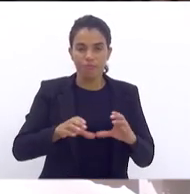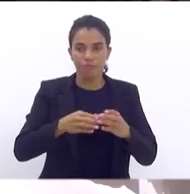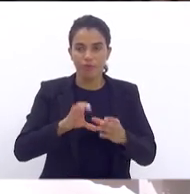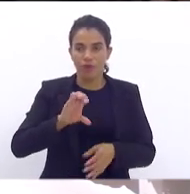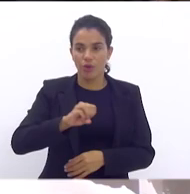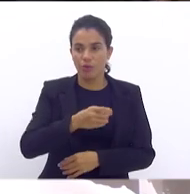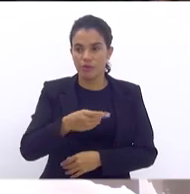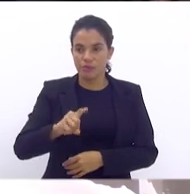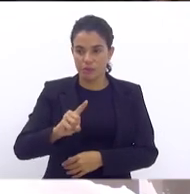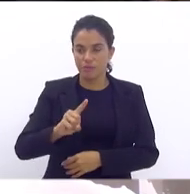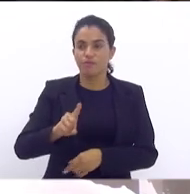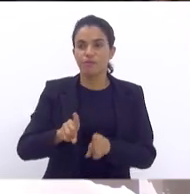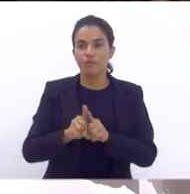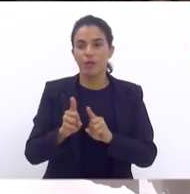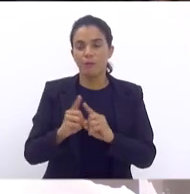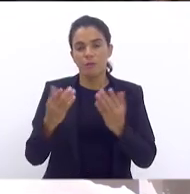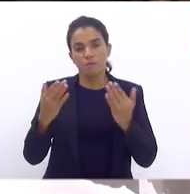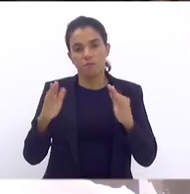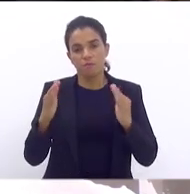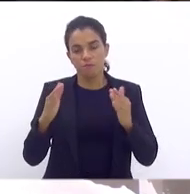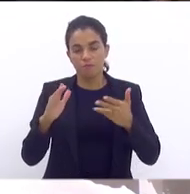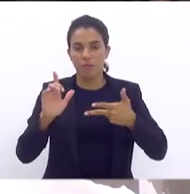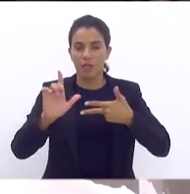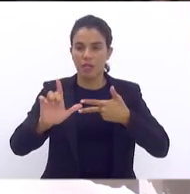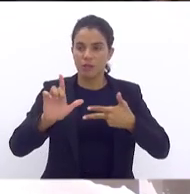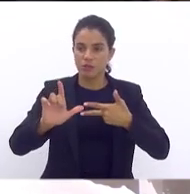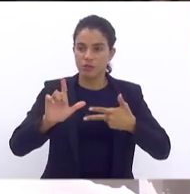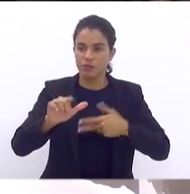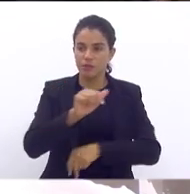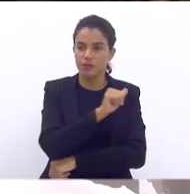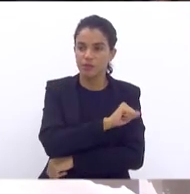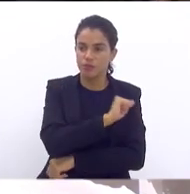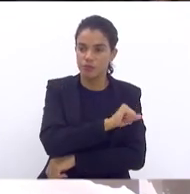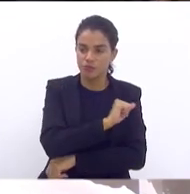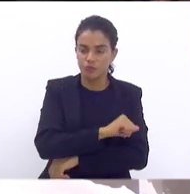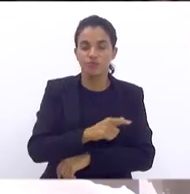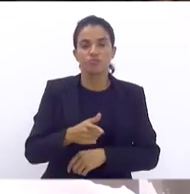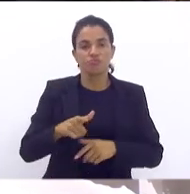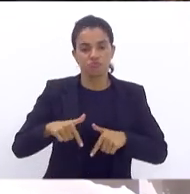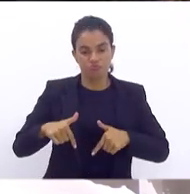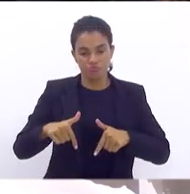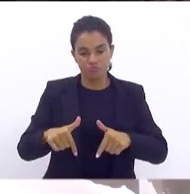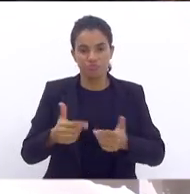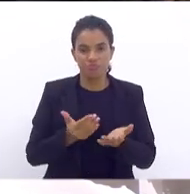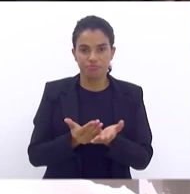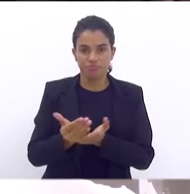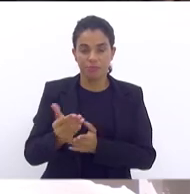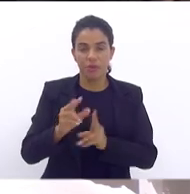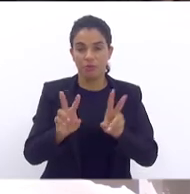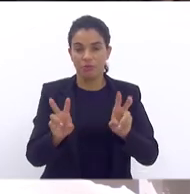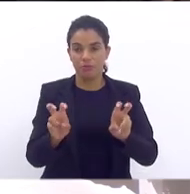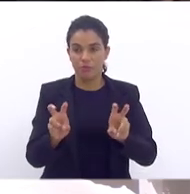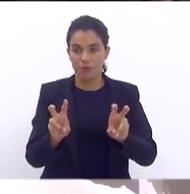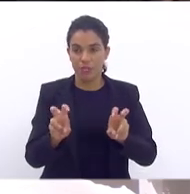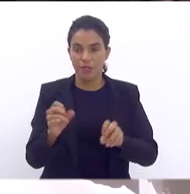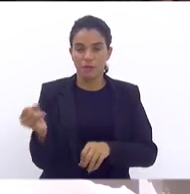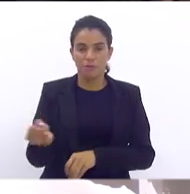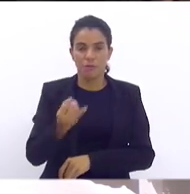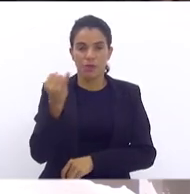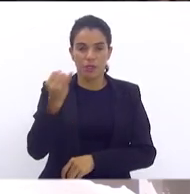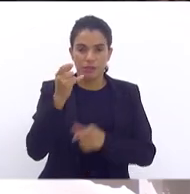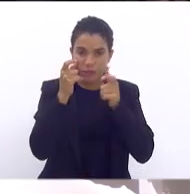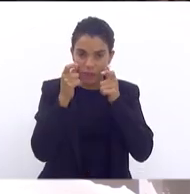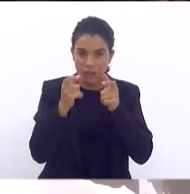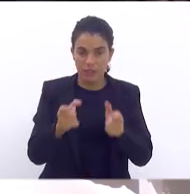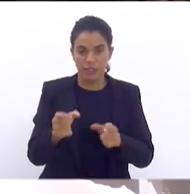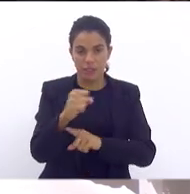Também parabenizar o Poder Legislativo do Estado do Rio de Janeiro pela iniciativa, que acredito que seja um tema de relevante interesse